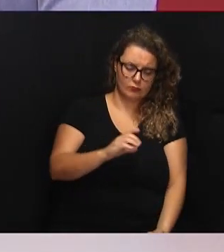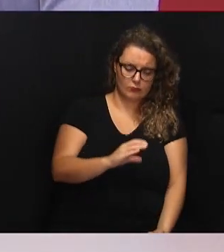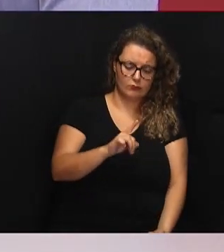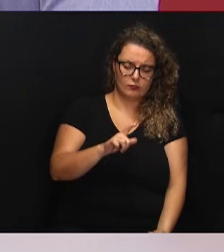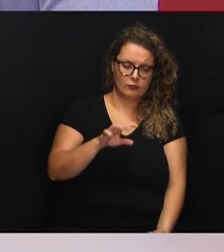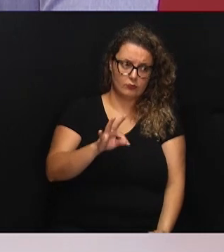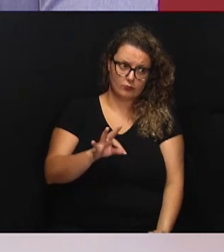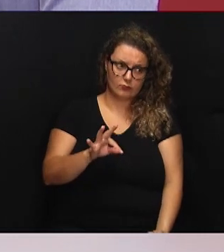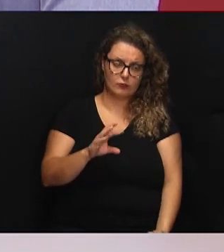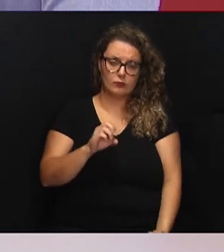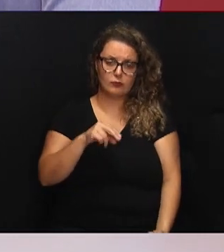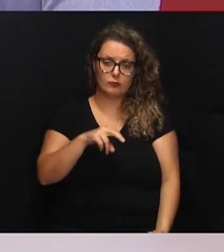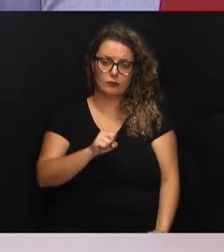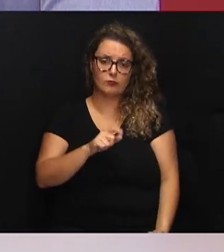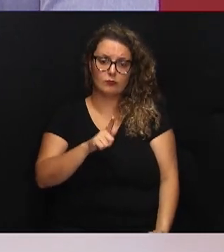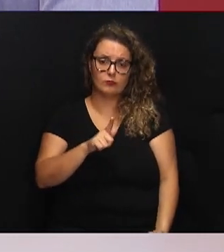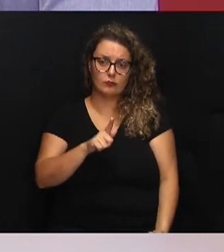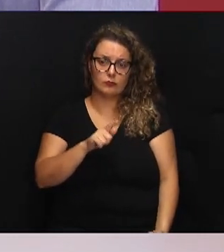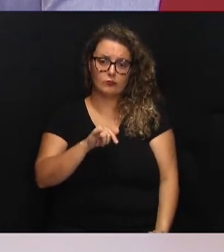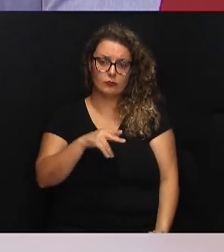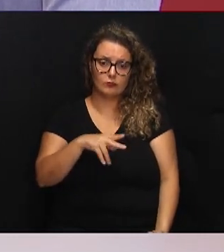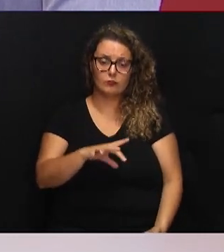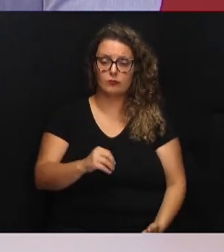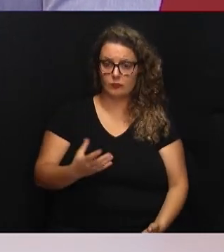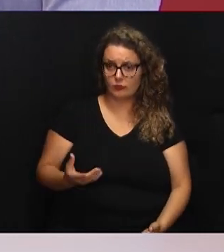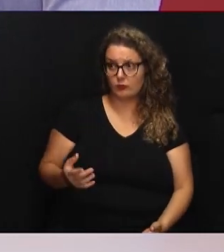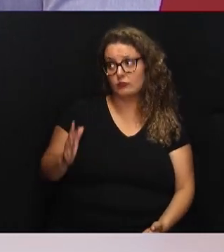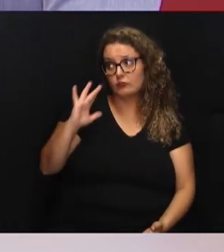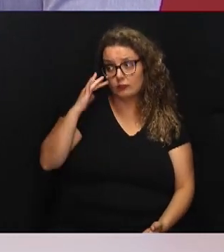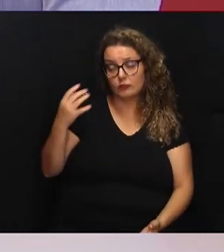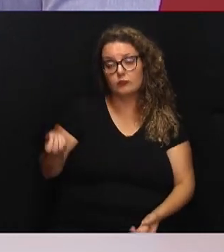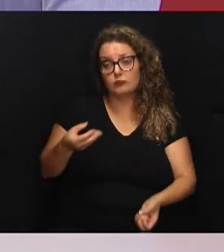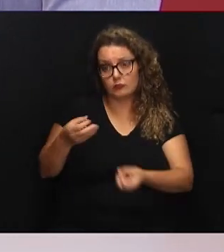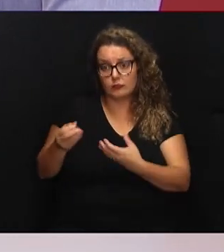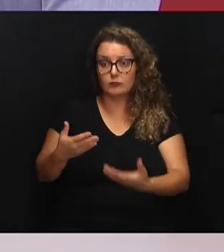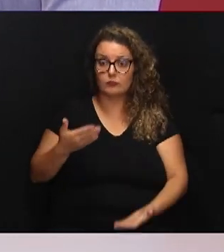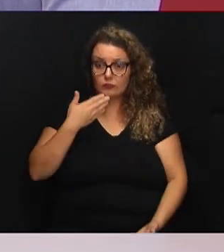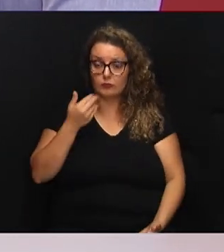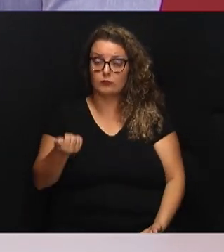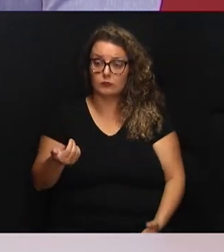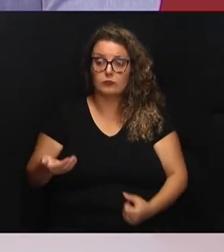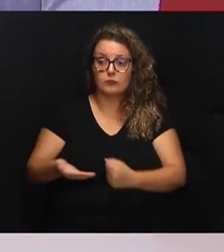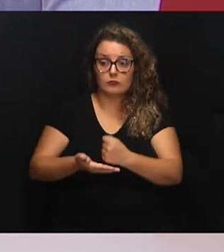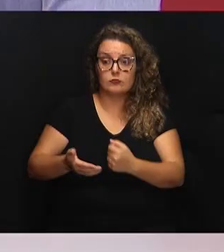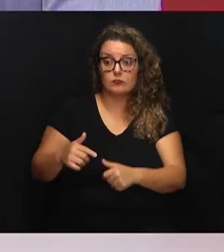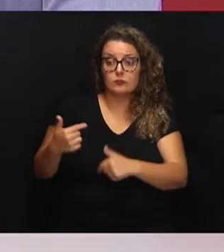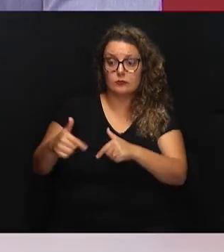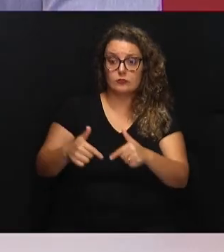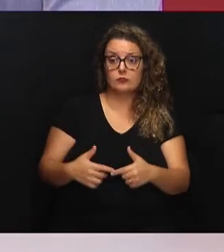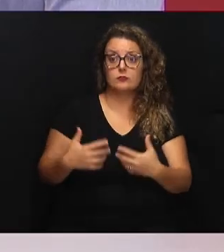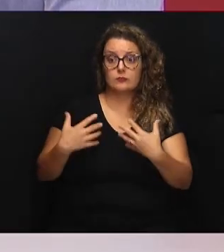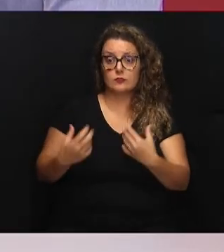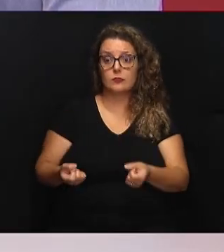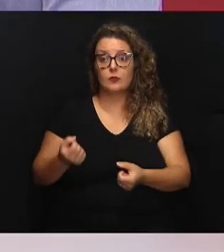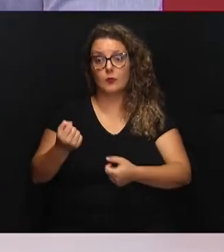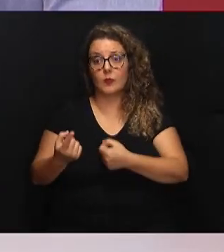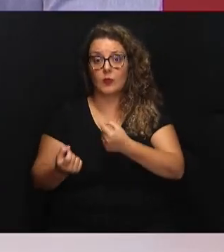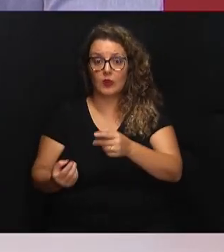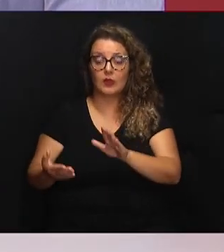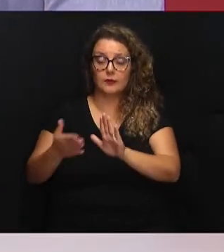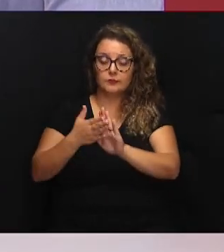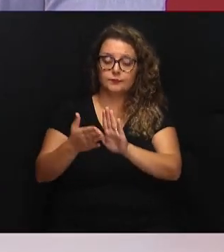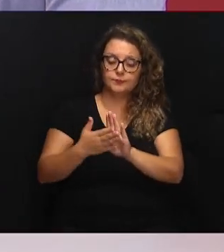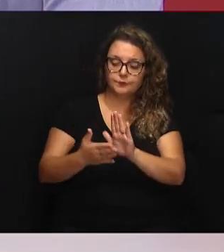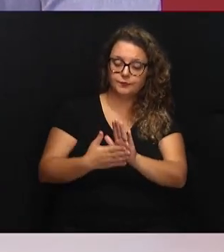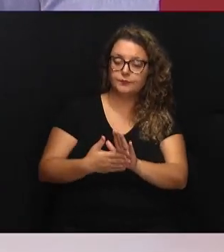coisas mais interessantes desse novo arranjo, porque basicamente o trabalhador vai receber algumas propostas,